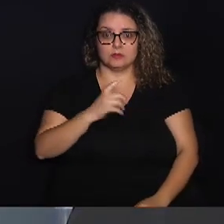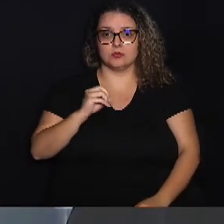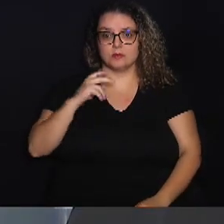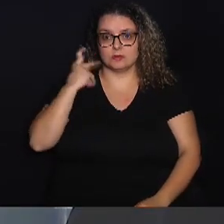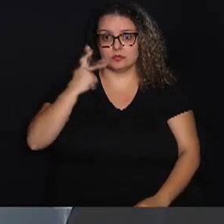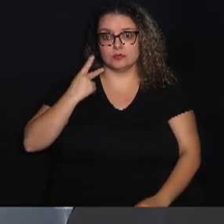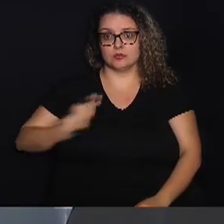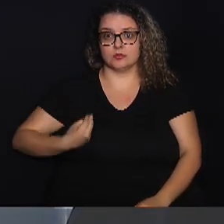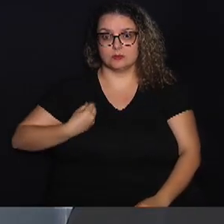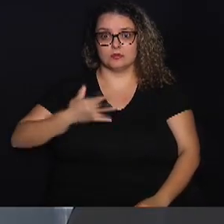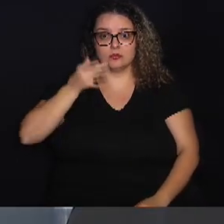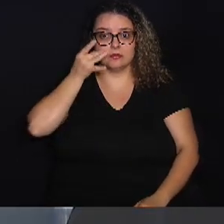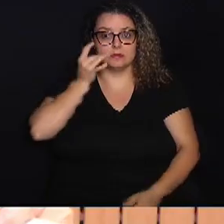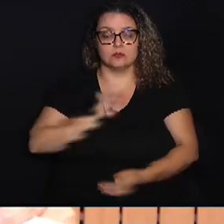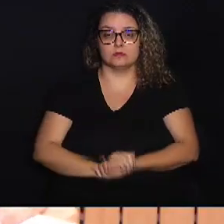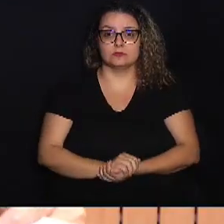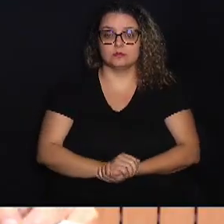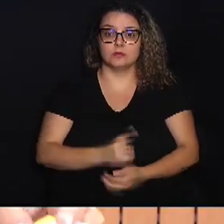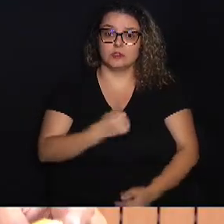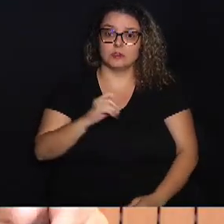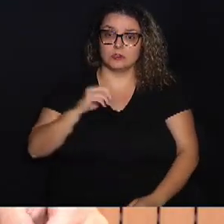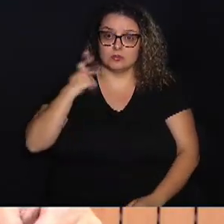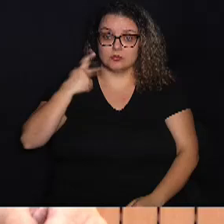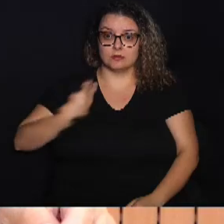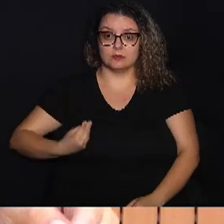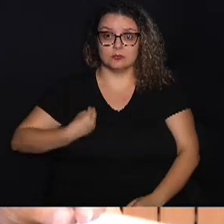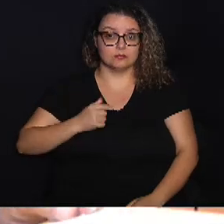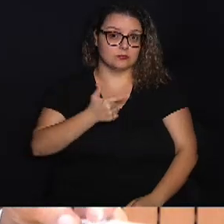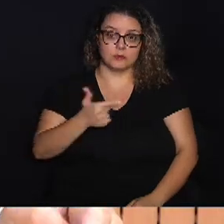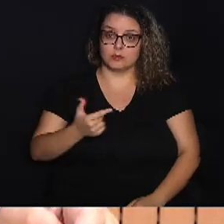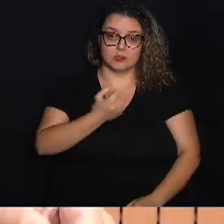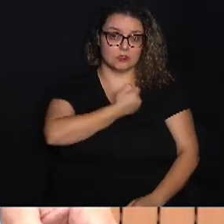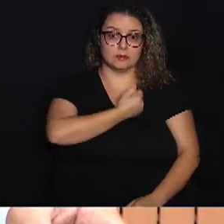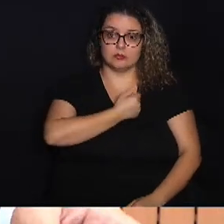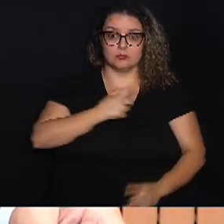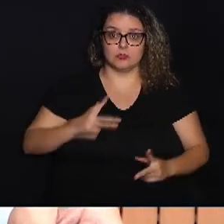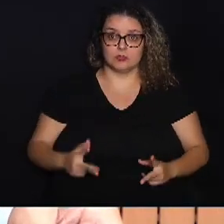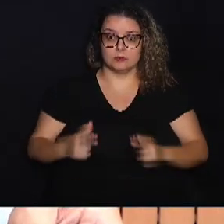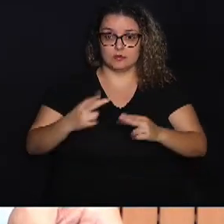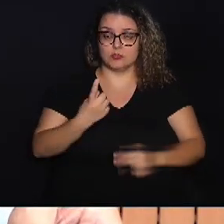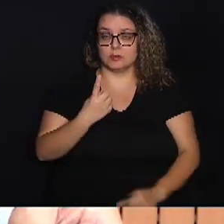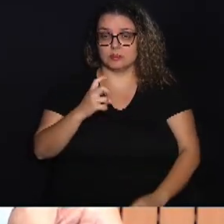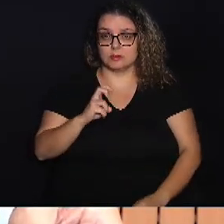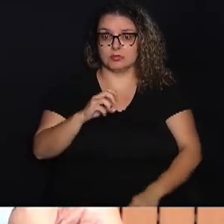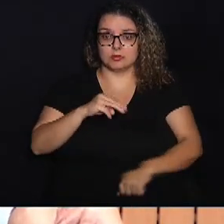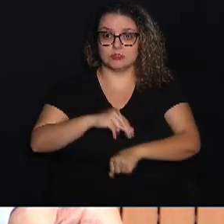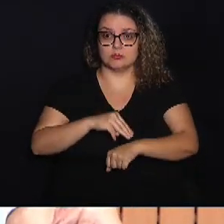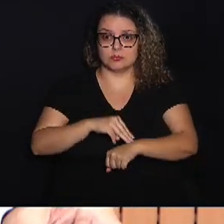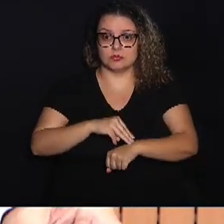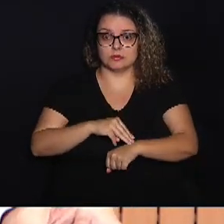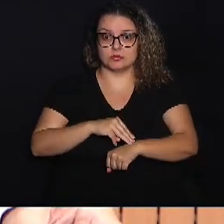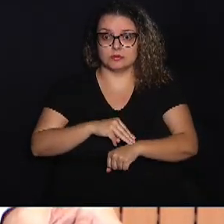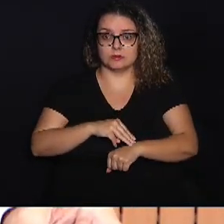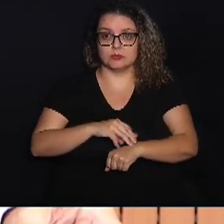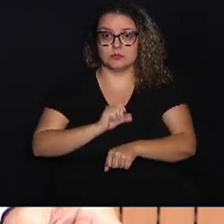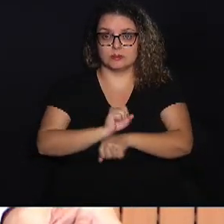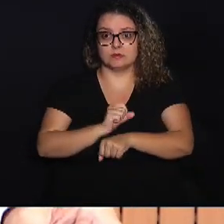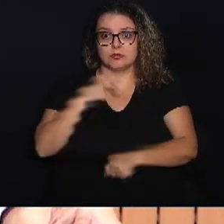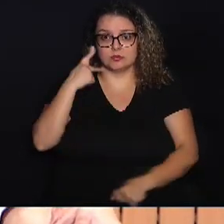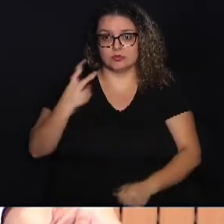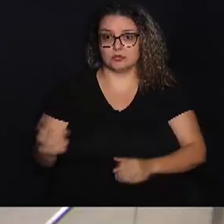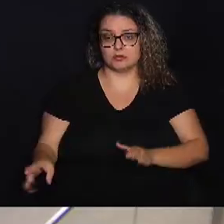vereadores presentes bem com 10 vereadores presentes não AC quam suspendo a reunião por até 15 minutos